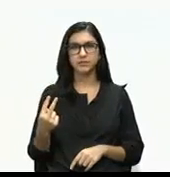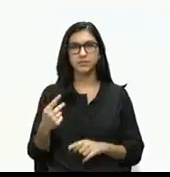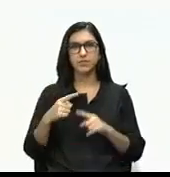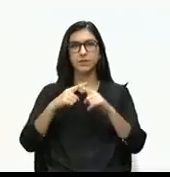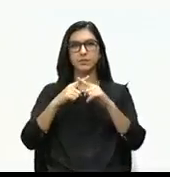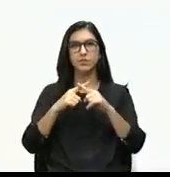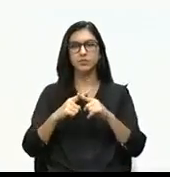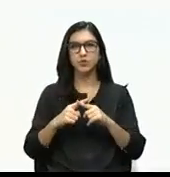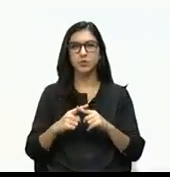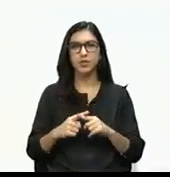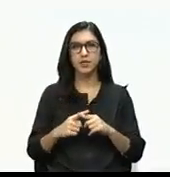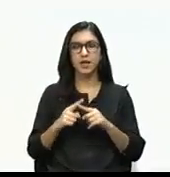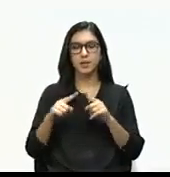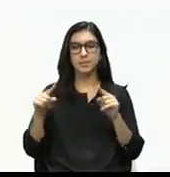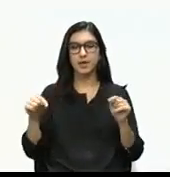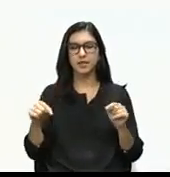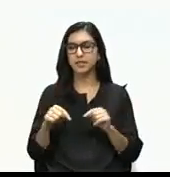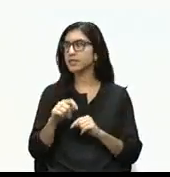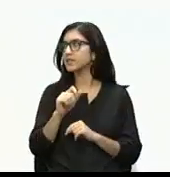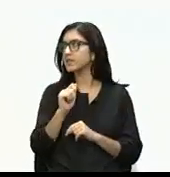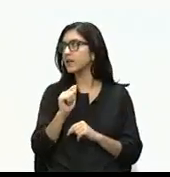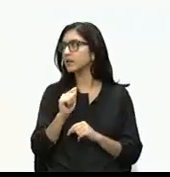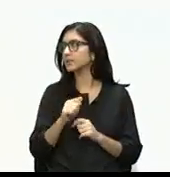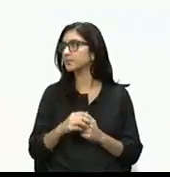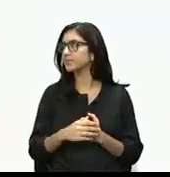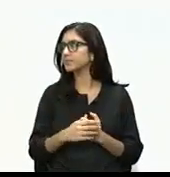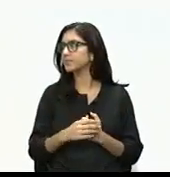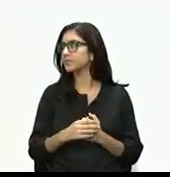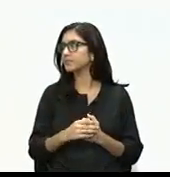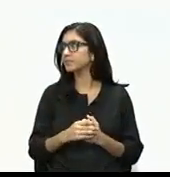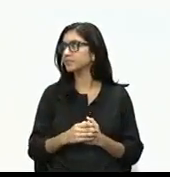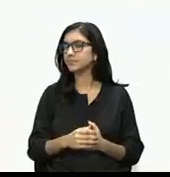pela matriz A, que é a matriz